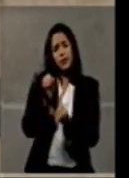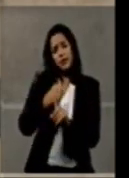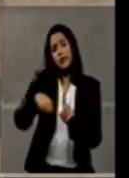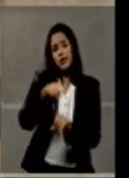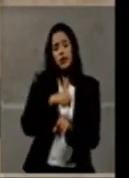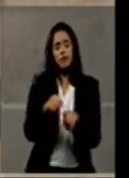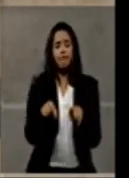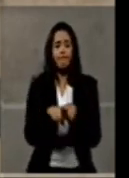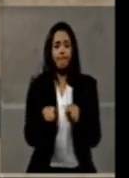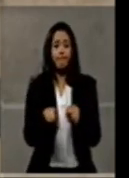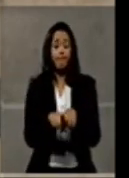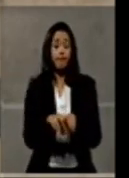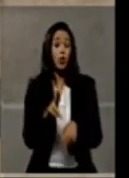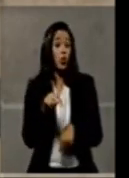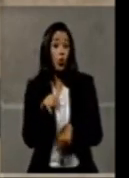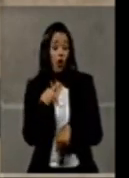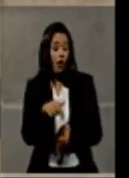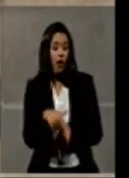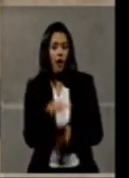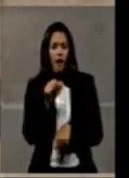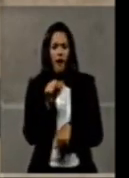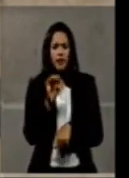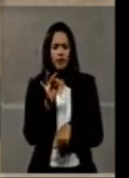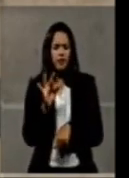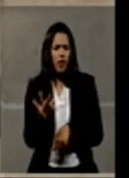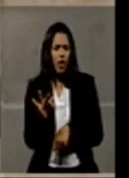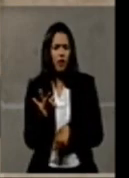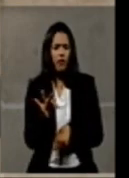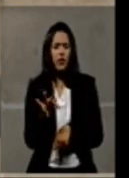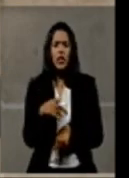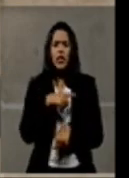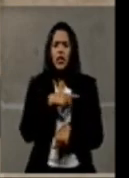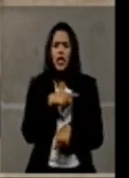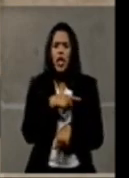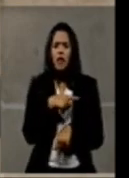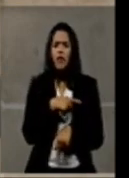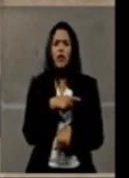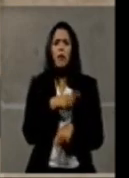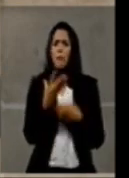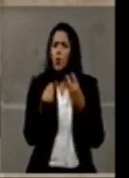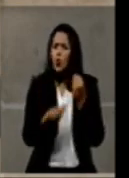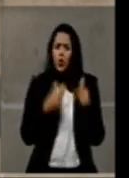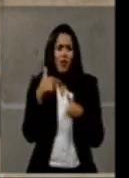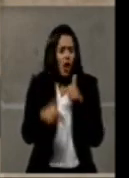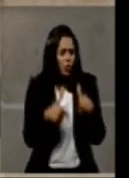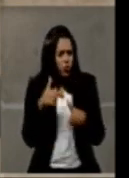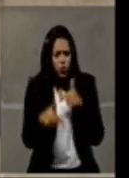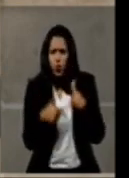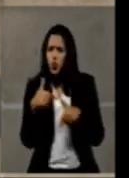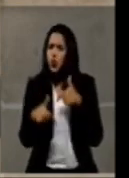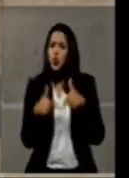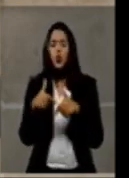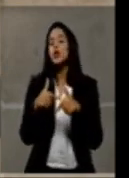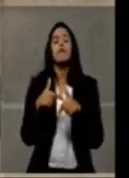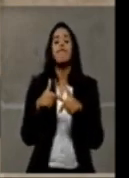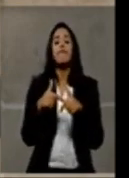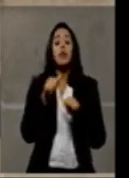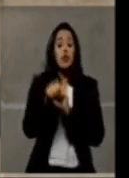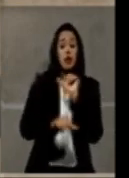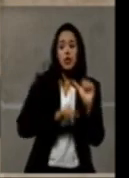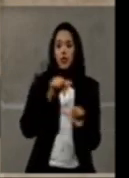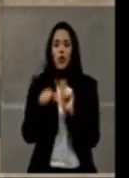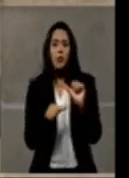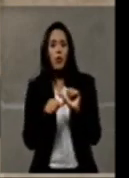jamais este supremo tribunal federal foi tão demandado transformando se em alguns momentos